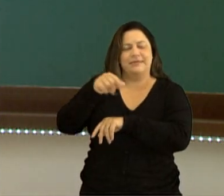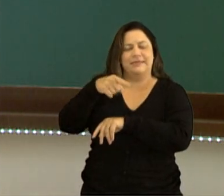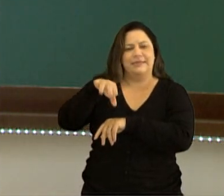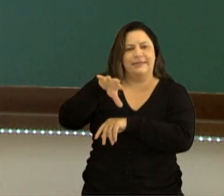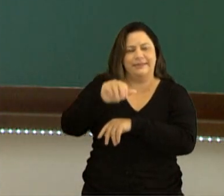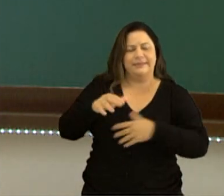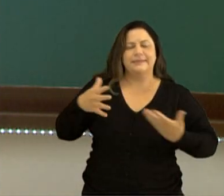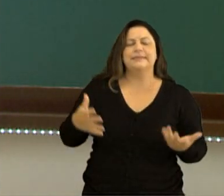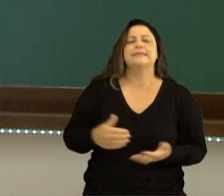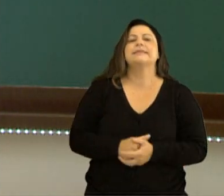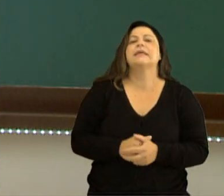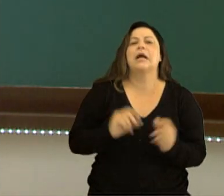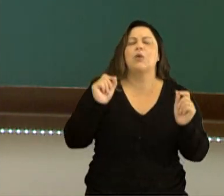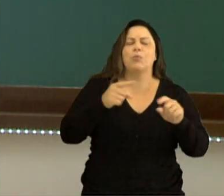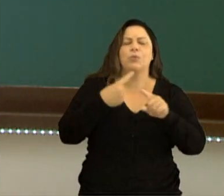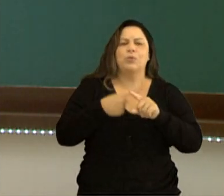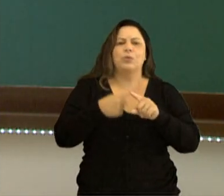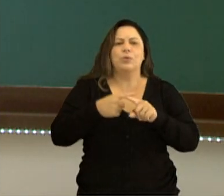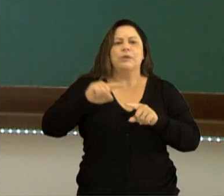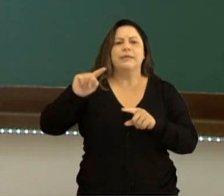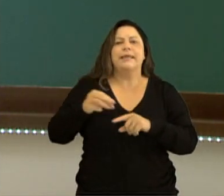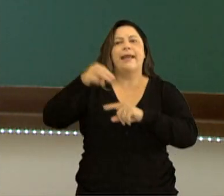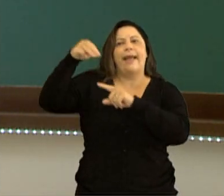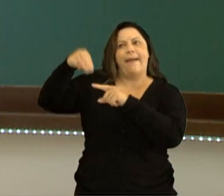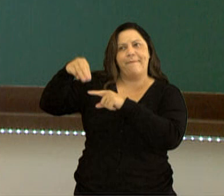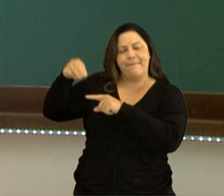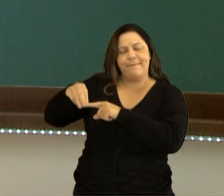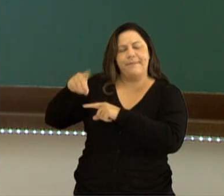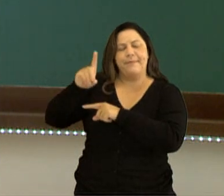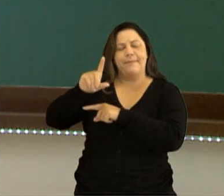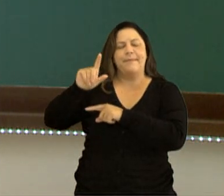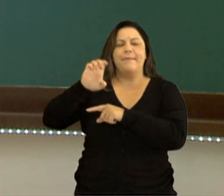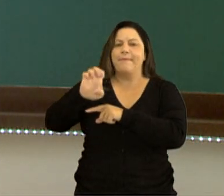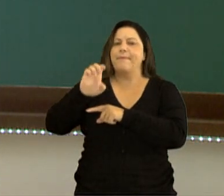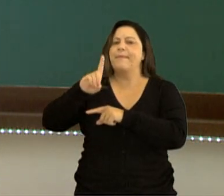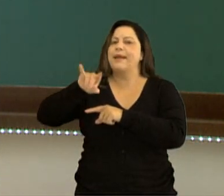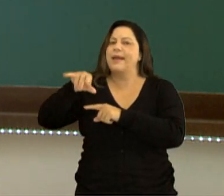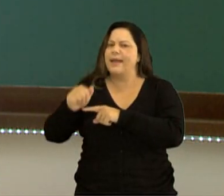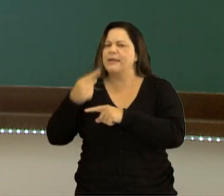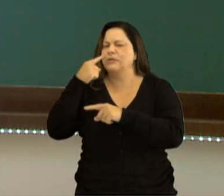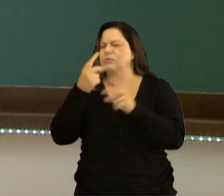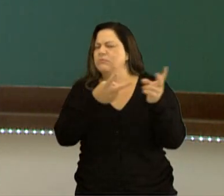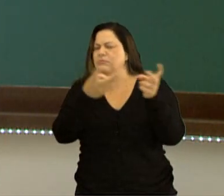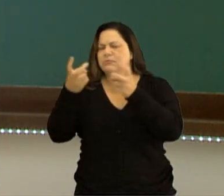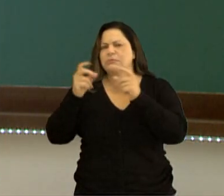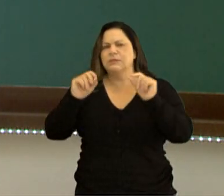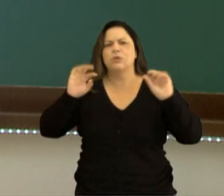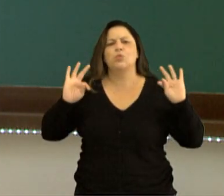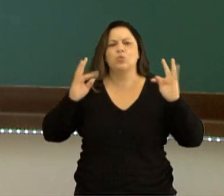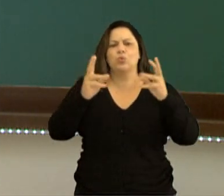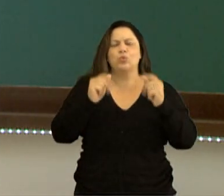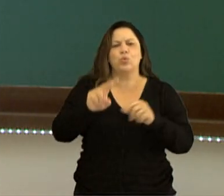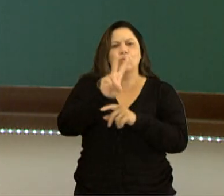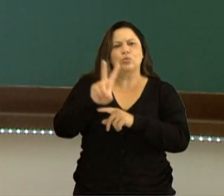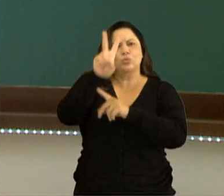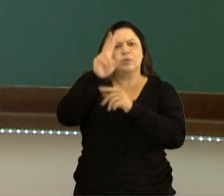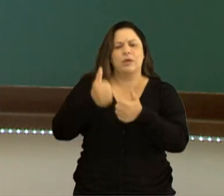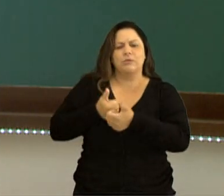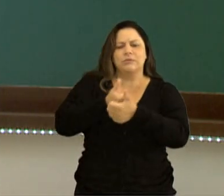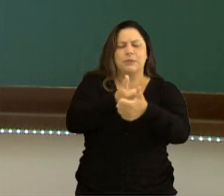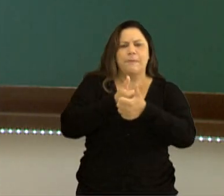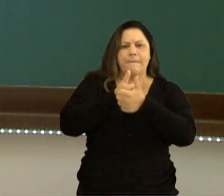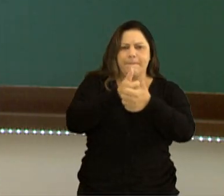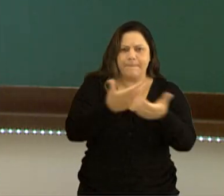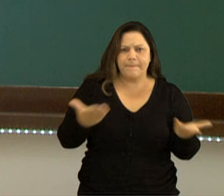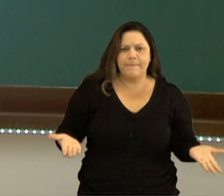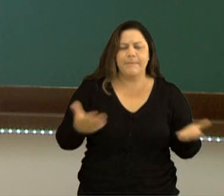viu que uma média pode dar uma falácia, ou seja, dar uma impressão que todos os valores estão próximos da média,